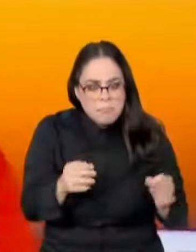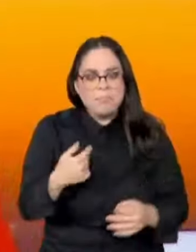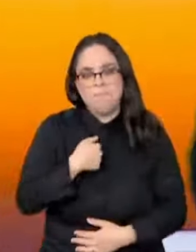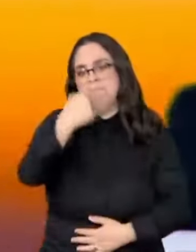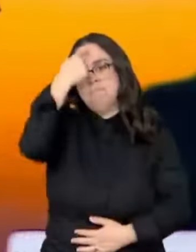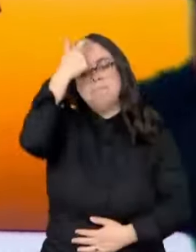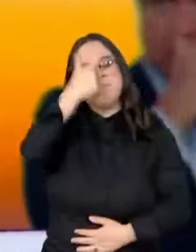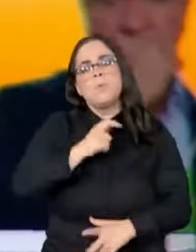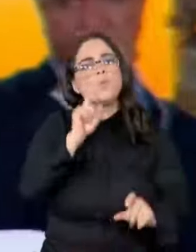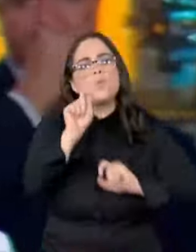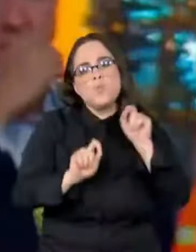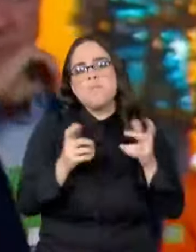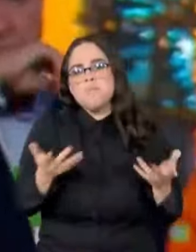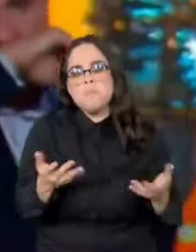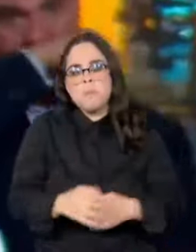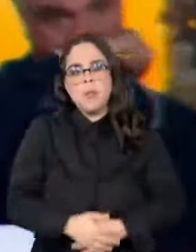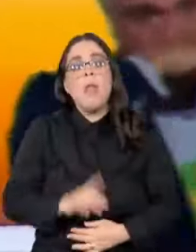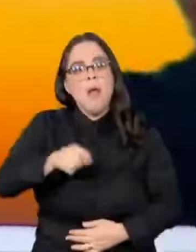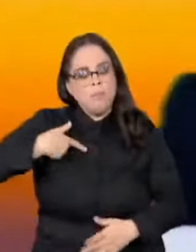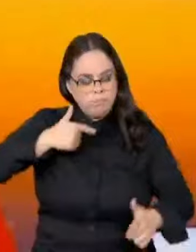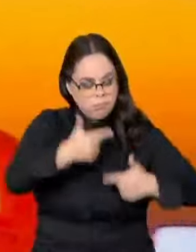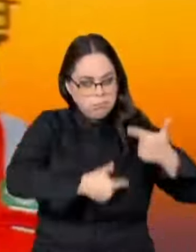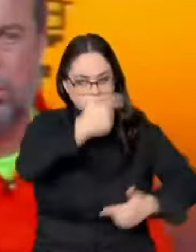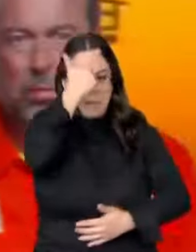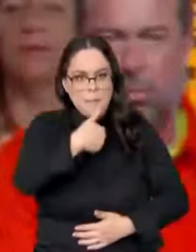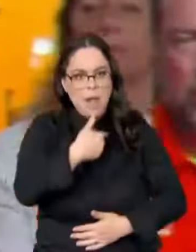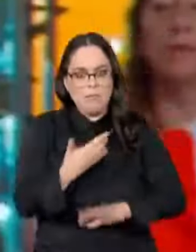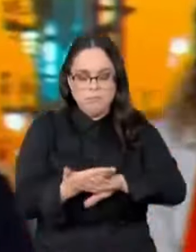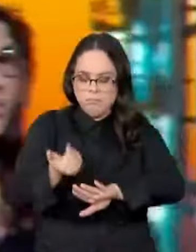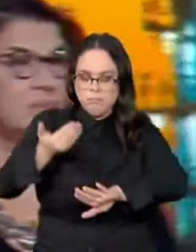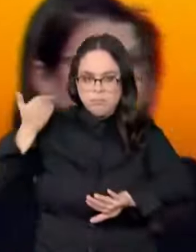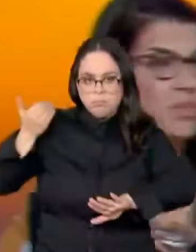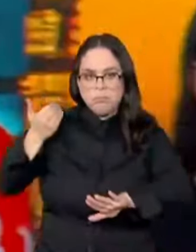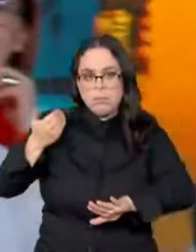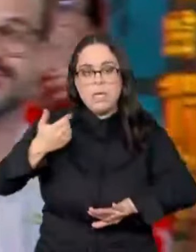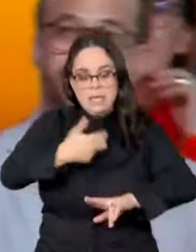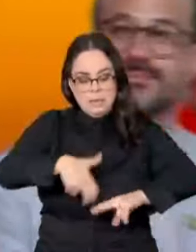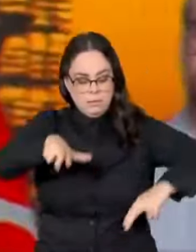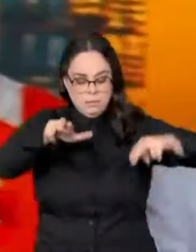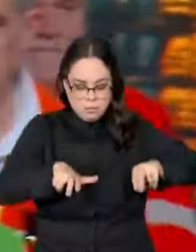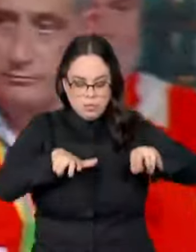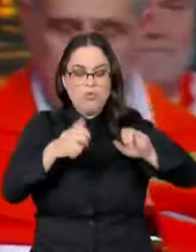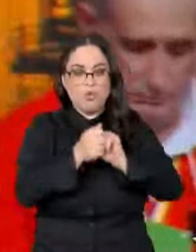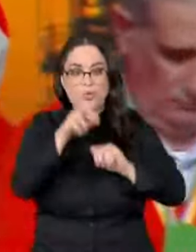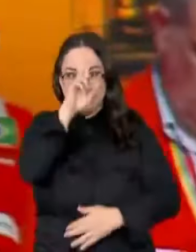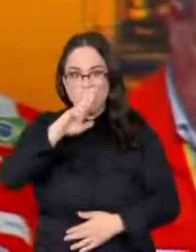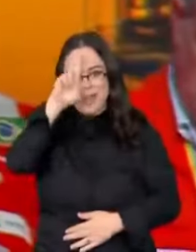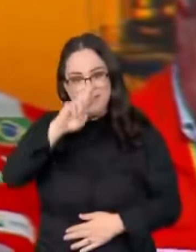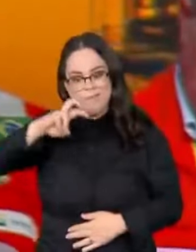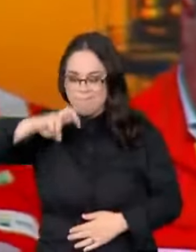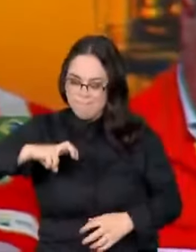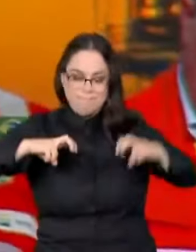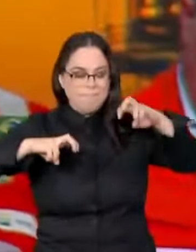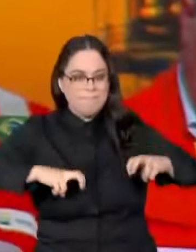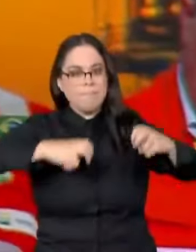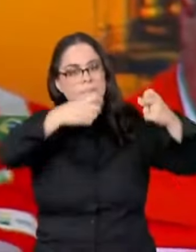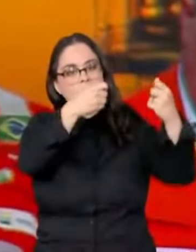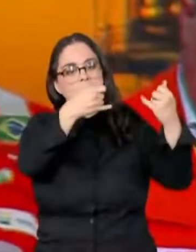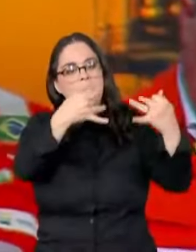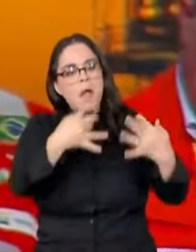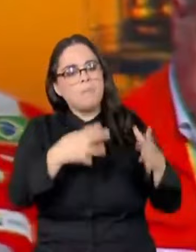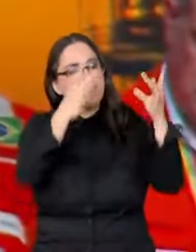fico pensando que um trabalhador, uma vez, sentou junto com o seu patrão e ele começou a falar